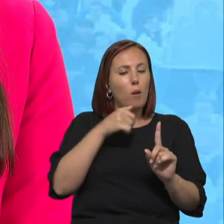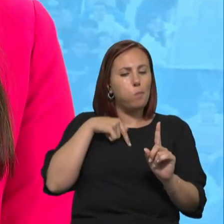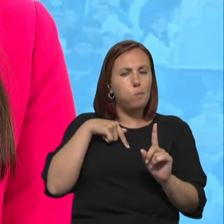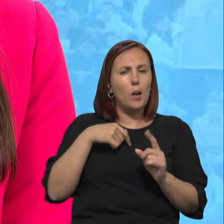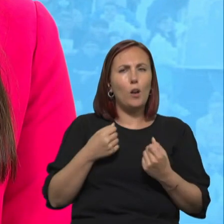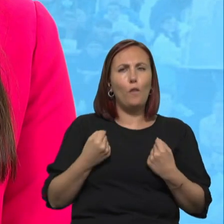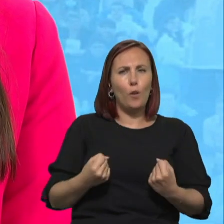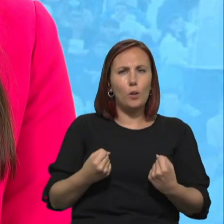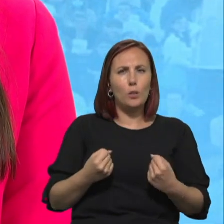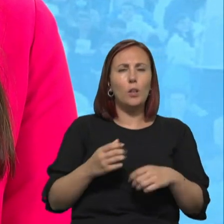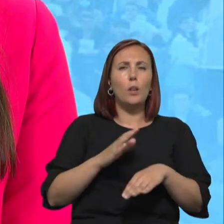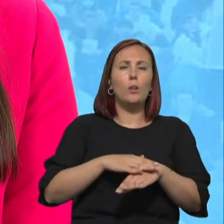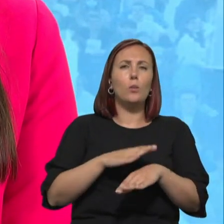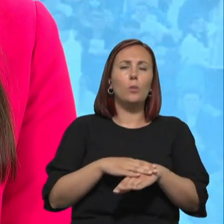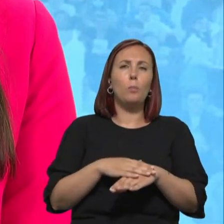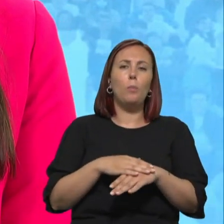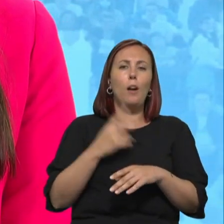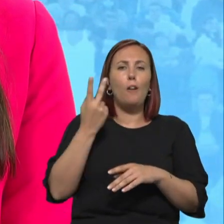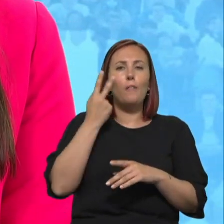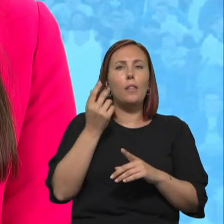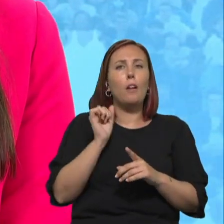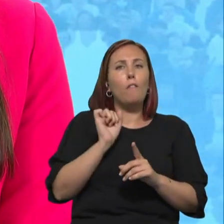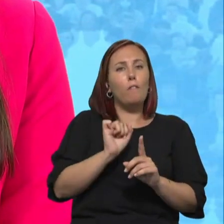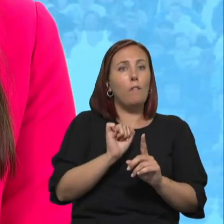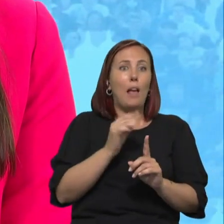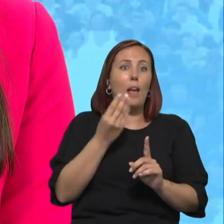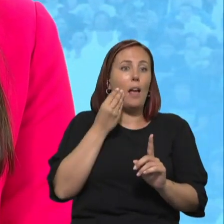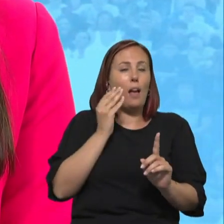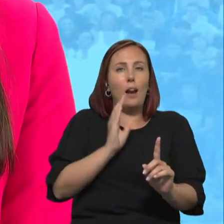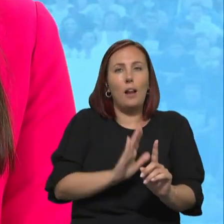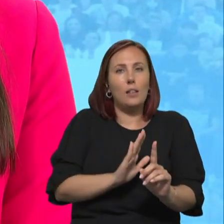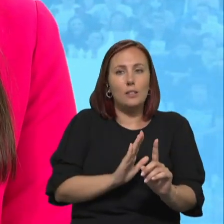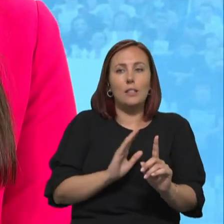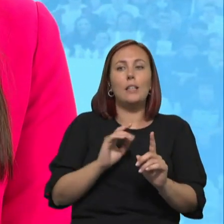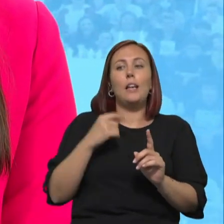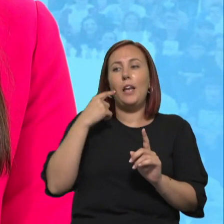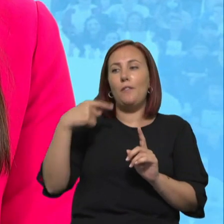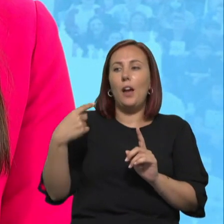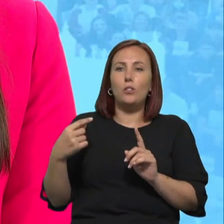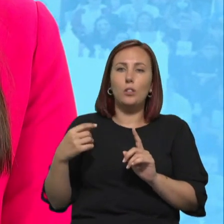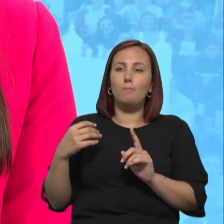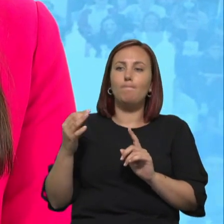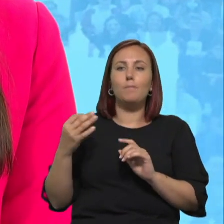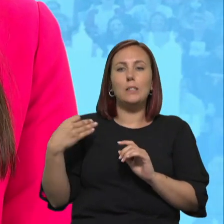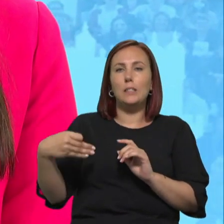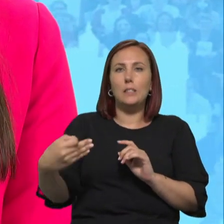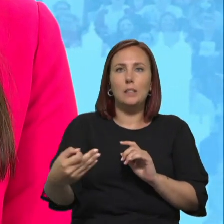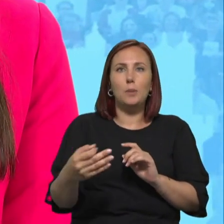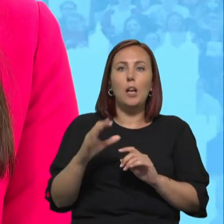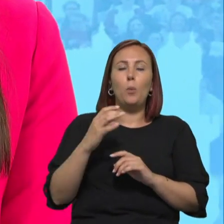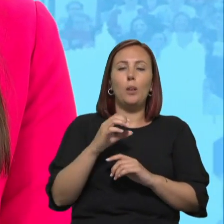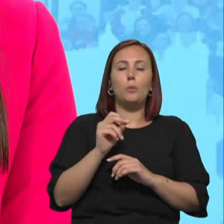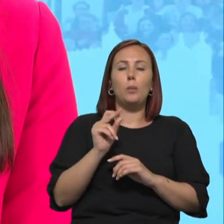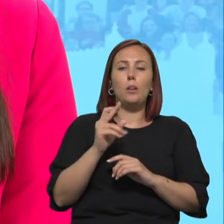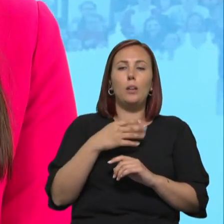sabia que a sua vida era esta, a sua vida de itinerância, e quando o cardeal Mendes Belo quis nomeá-lo